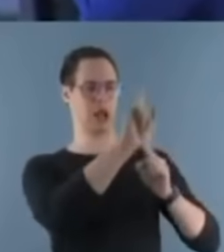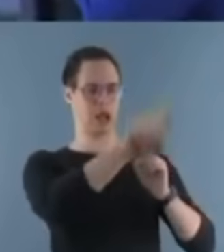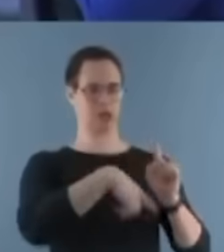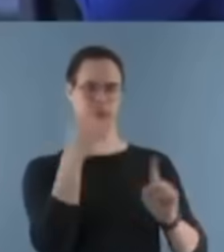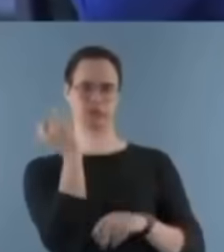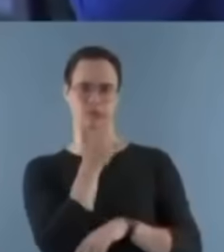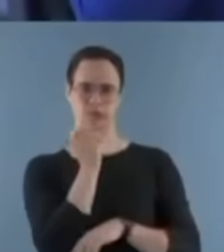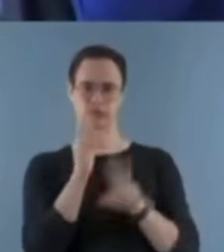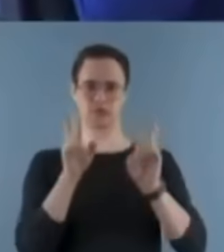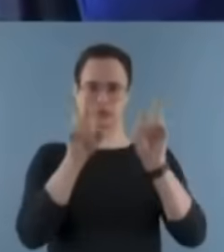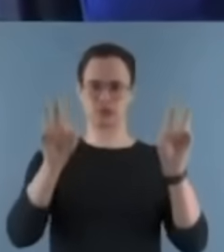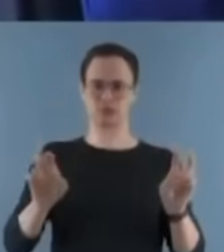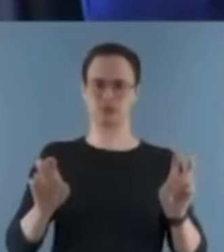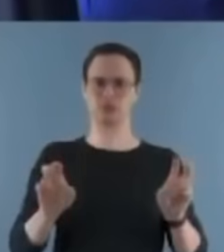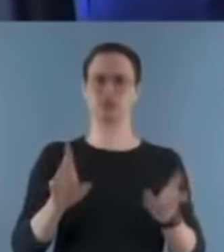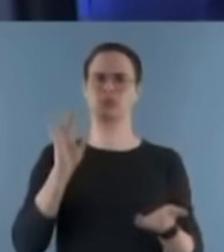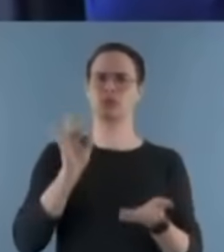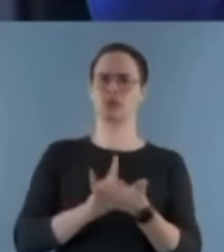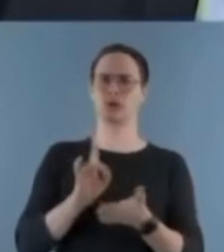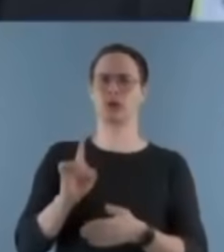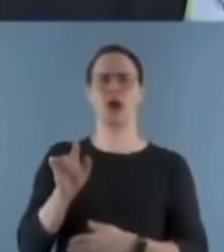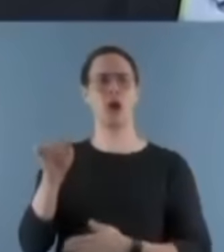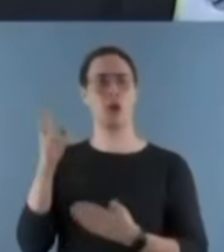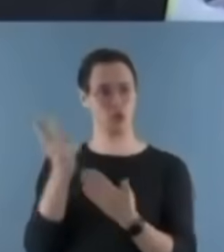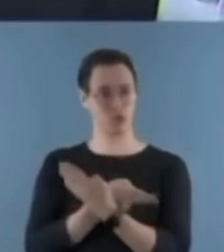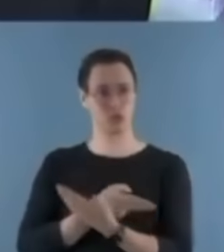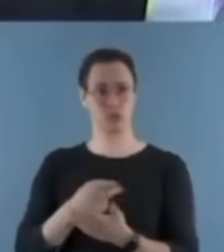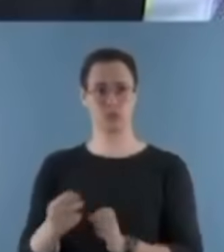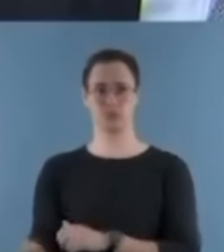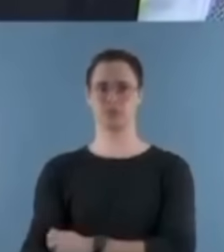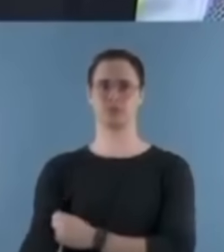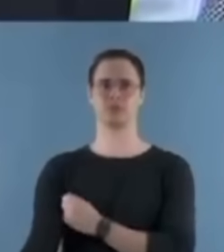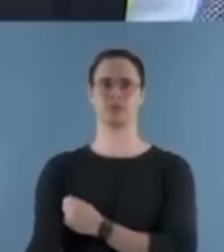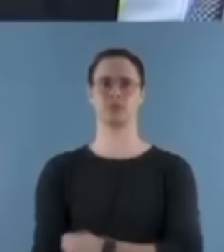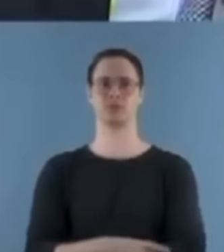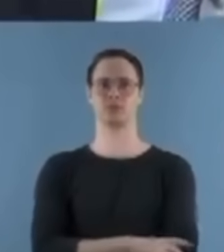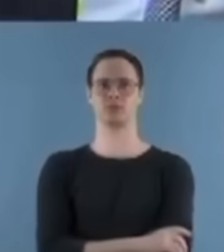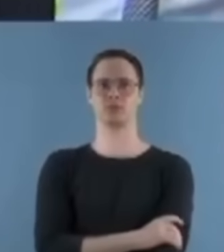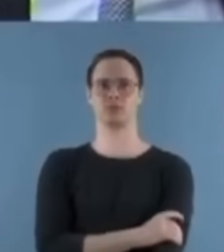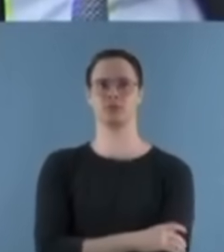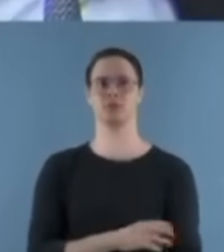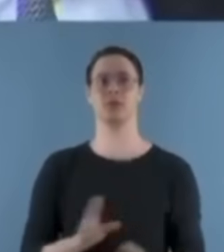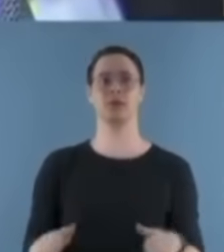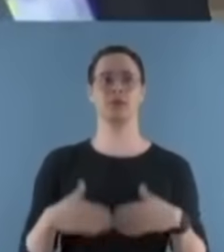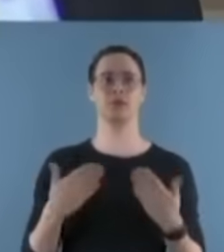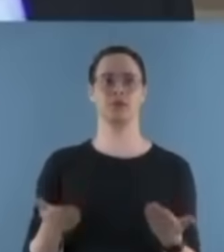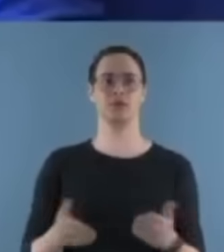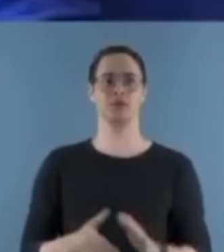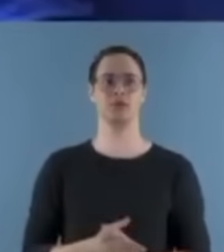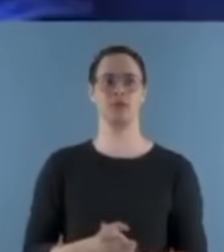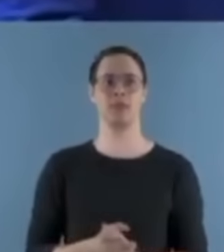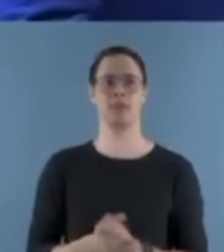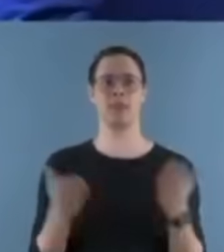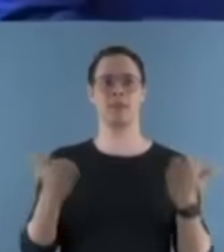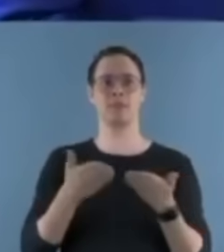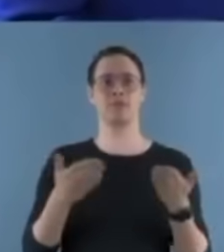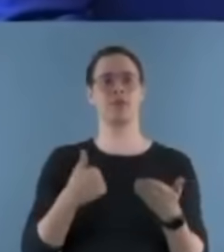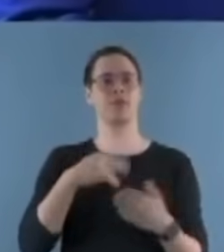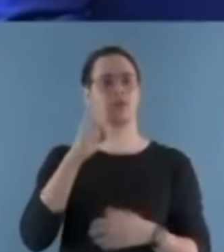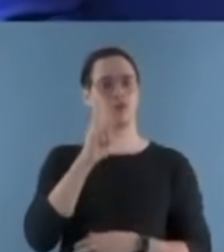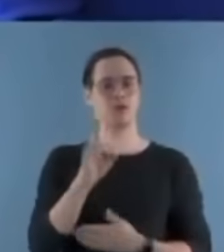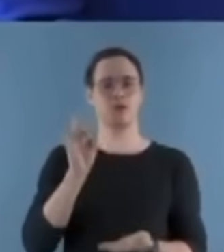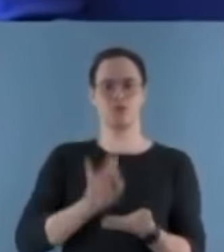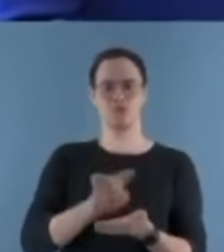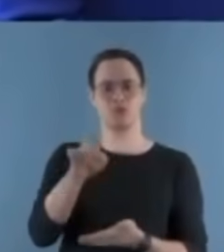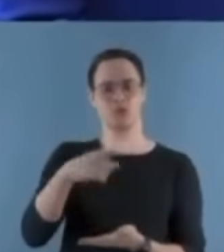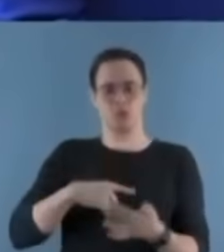com relação do que estava acontecendo. Então, basicamente, por fim, porque eu já vi que o senhor realmente se